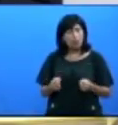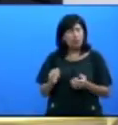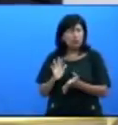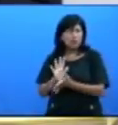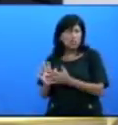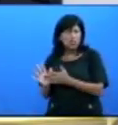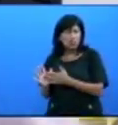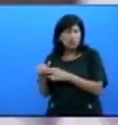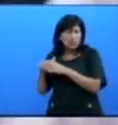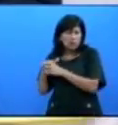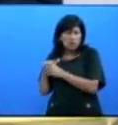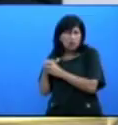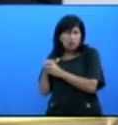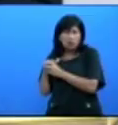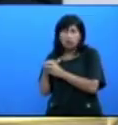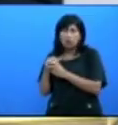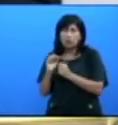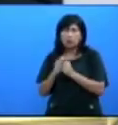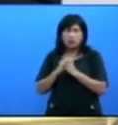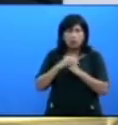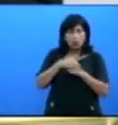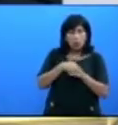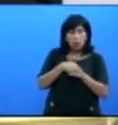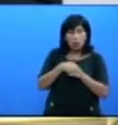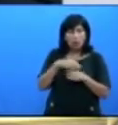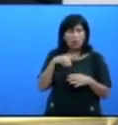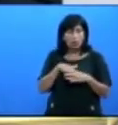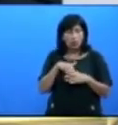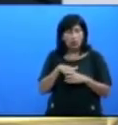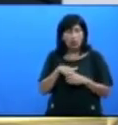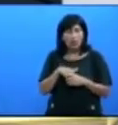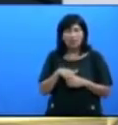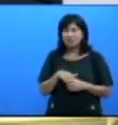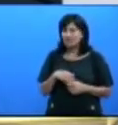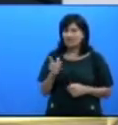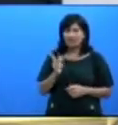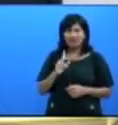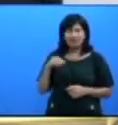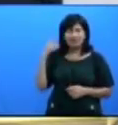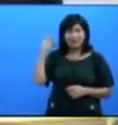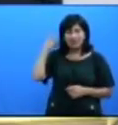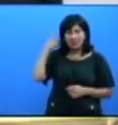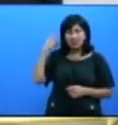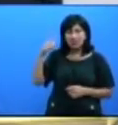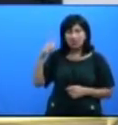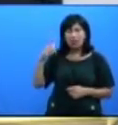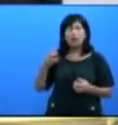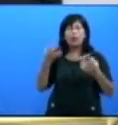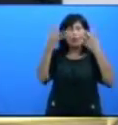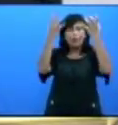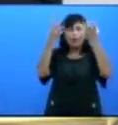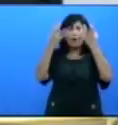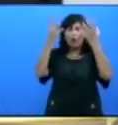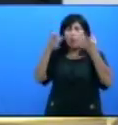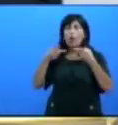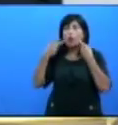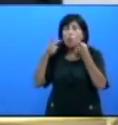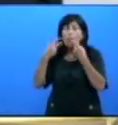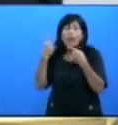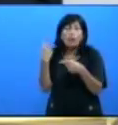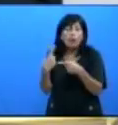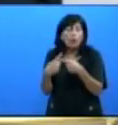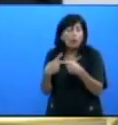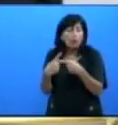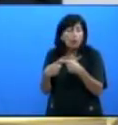e não votar e nem falar nada, mas eu não vou conseguir. Eu preciso dizer por que eu não estou aqui ou dizer por que eu não